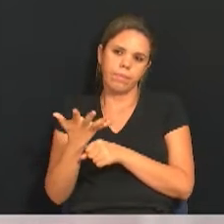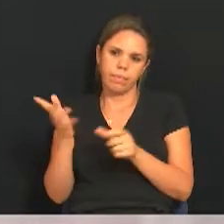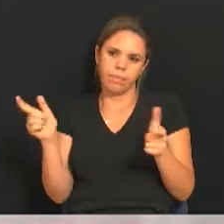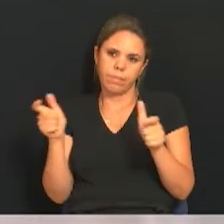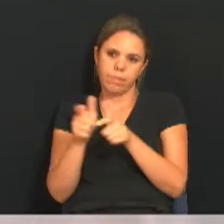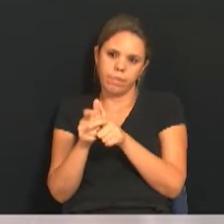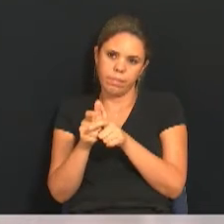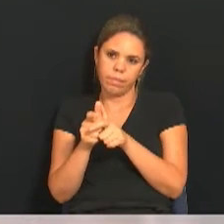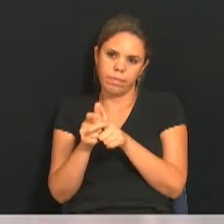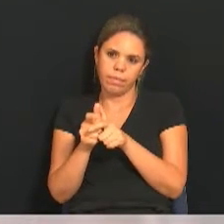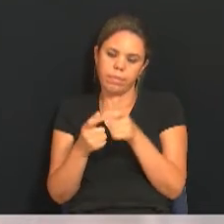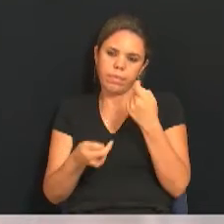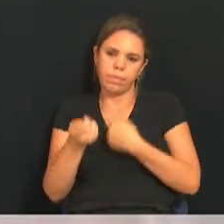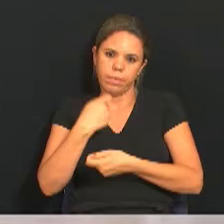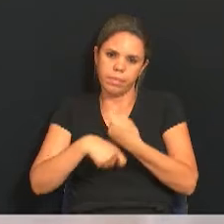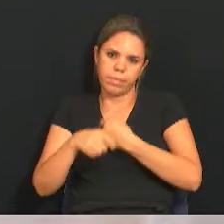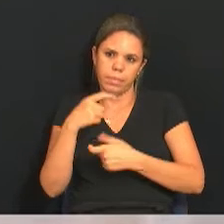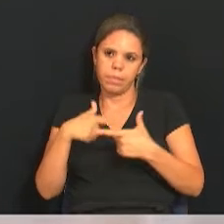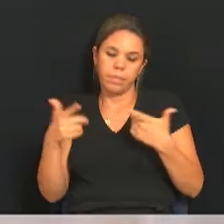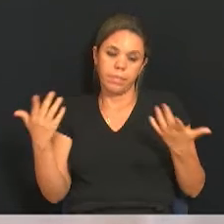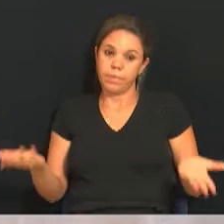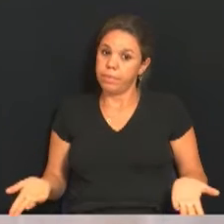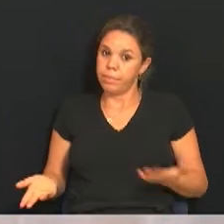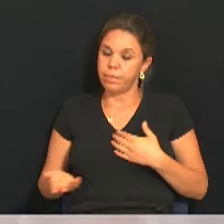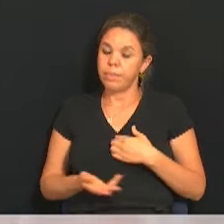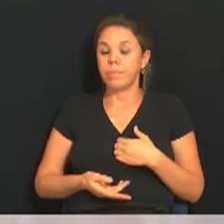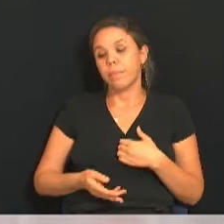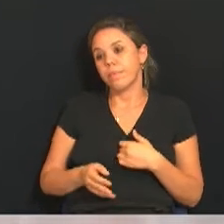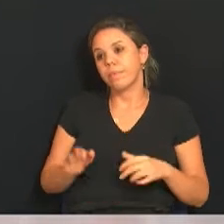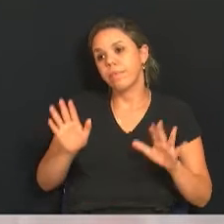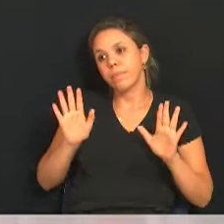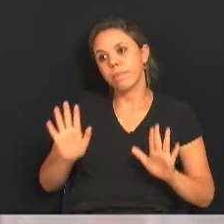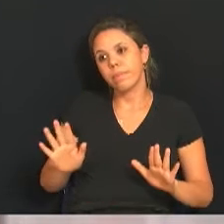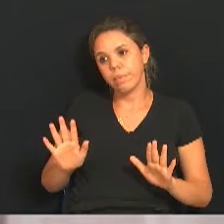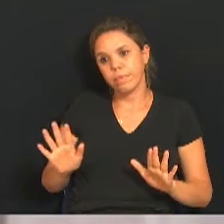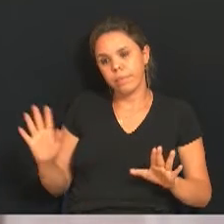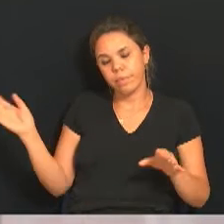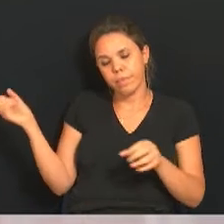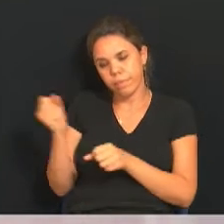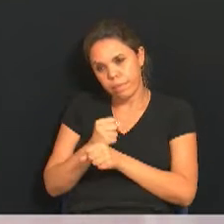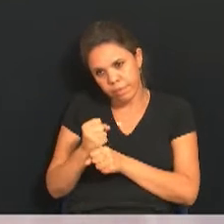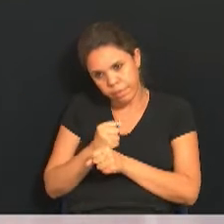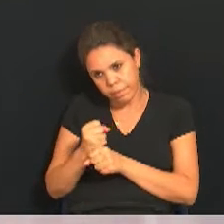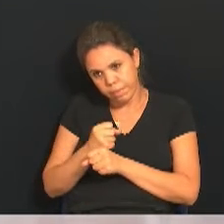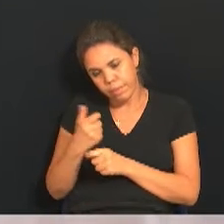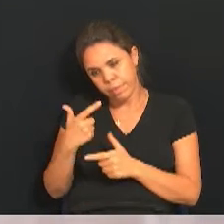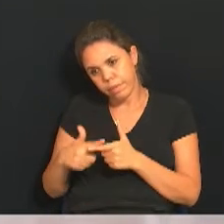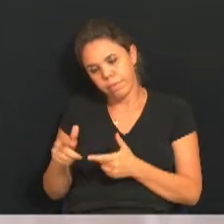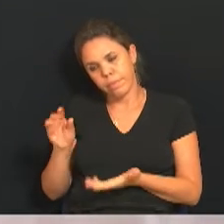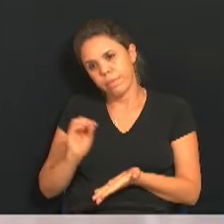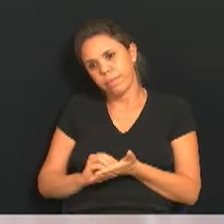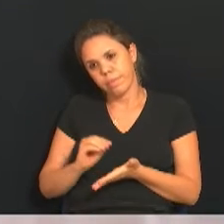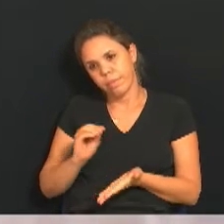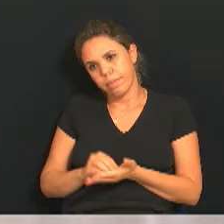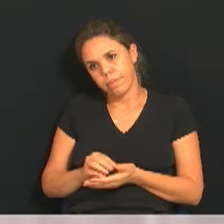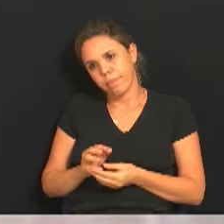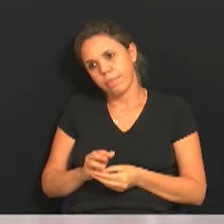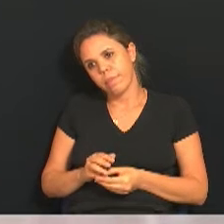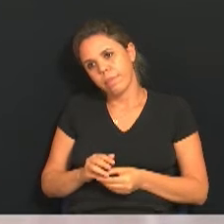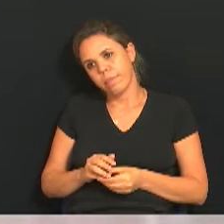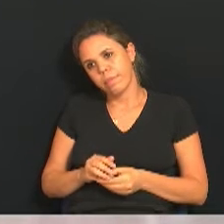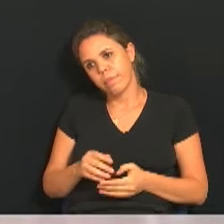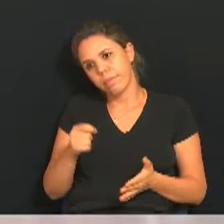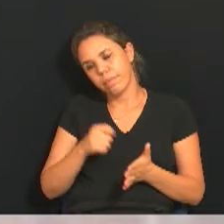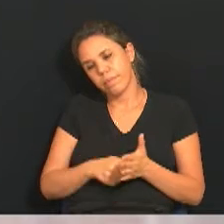ou administrar o problema, porém, com o passar dos anos e pela falta de